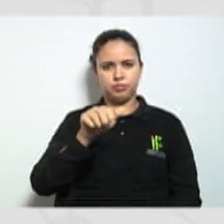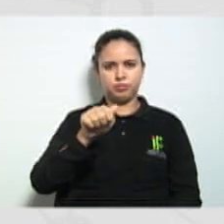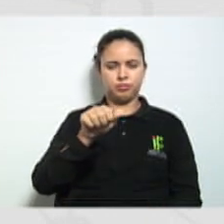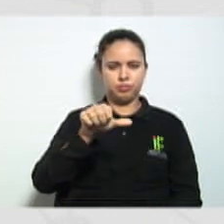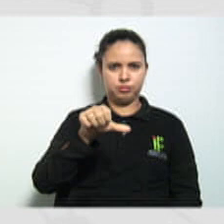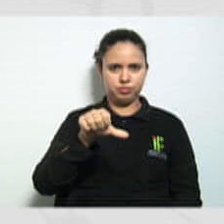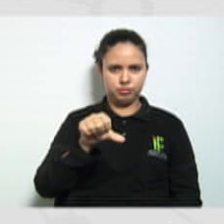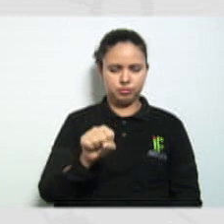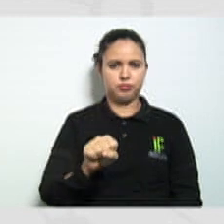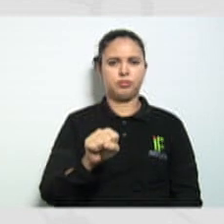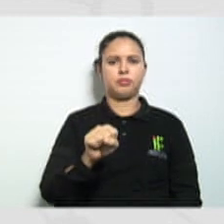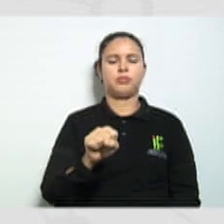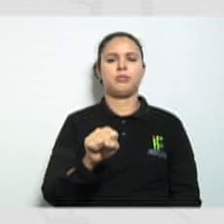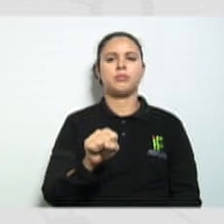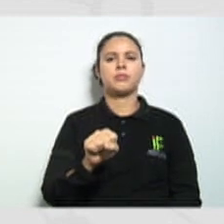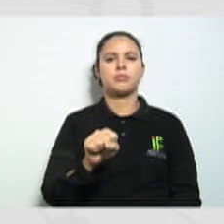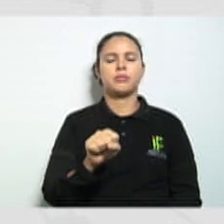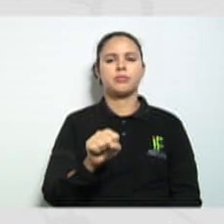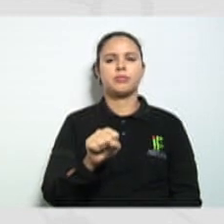olha aqui, sobra